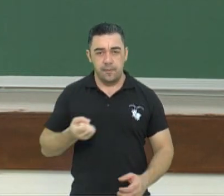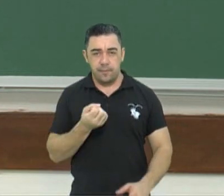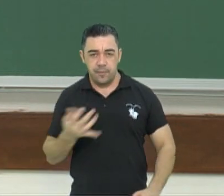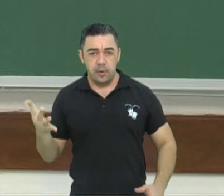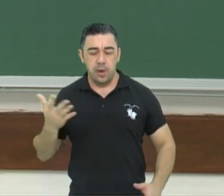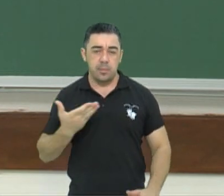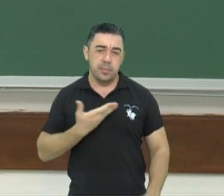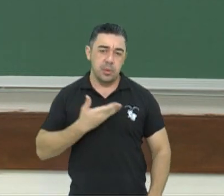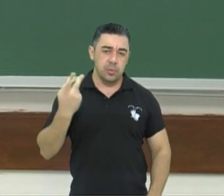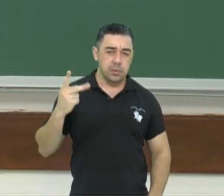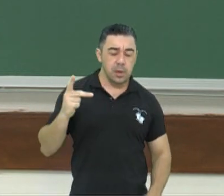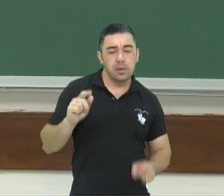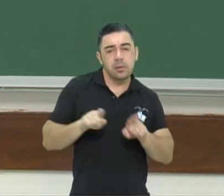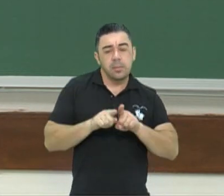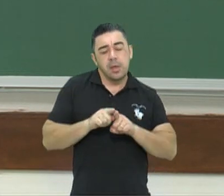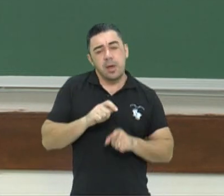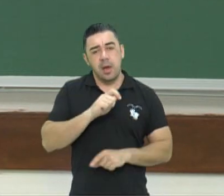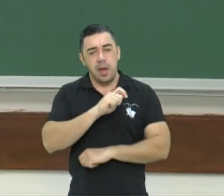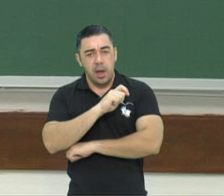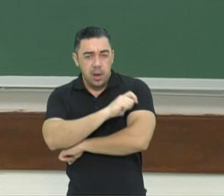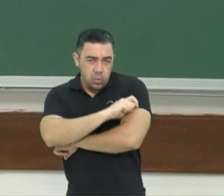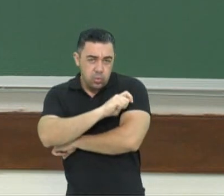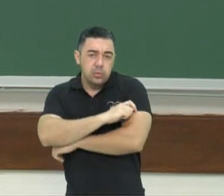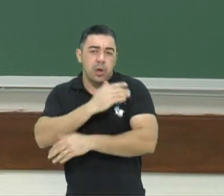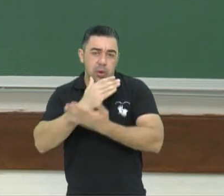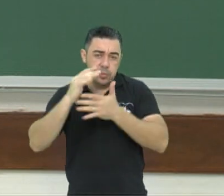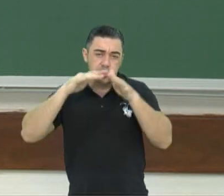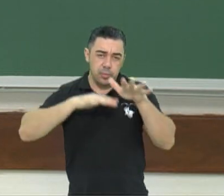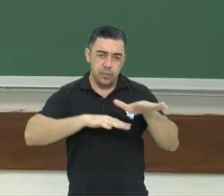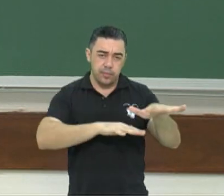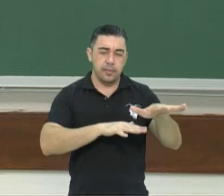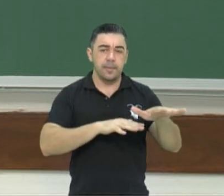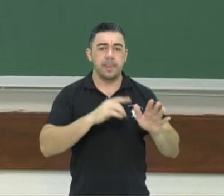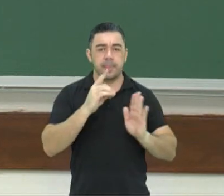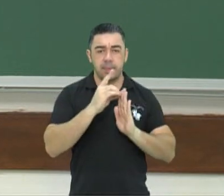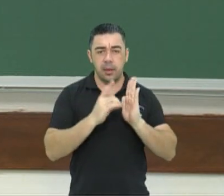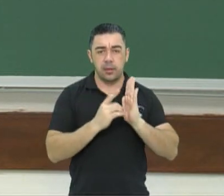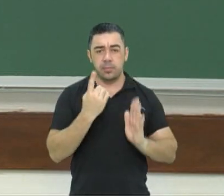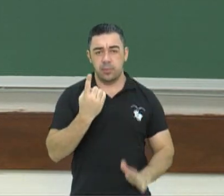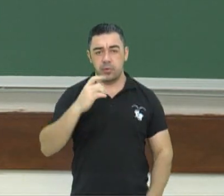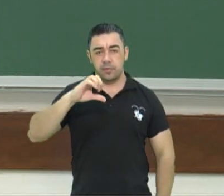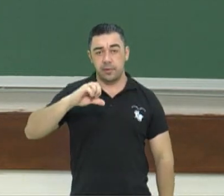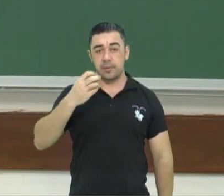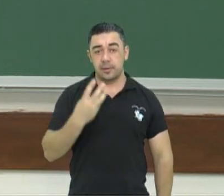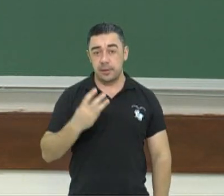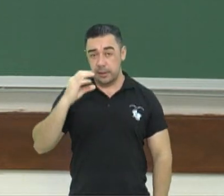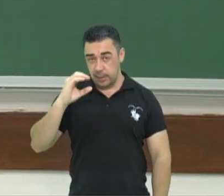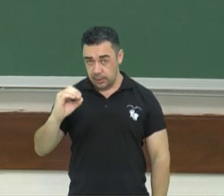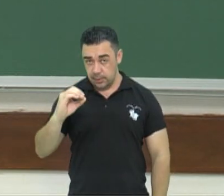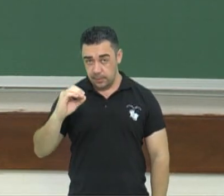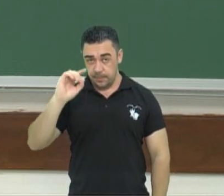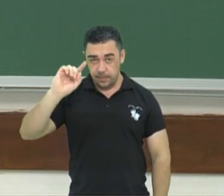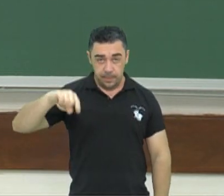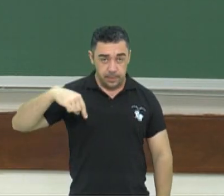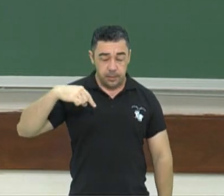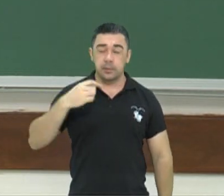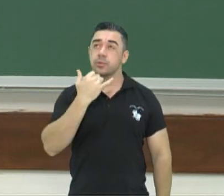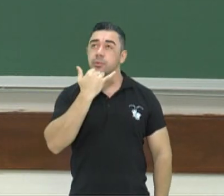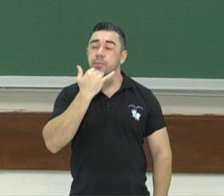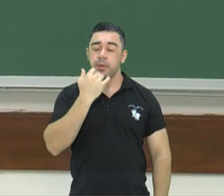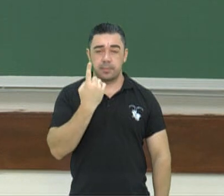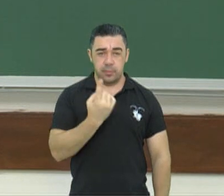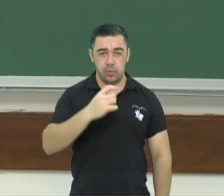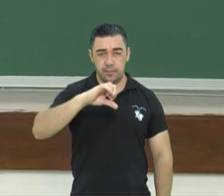aquilo, e vários alunos. E começou esse movimento. E isso foi na década de 1930. Logo em seguida, 1960,